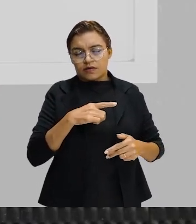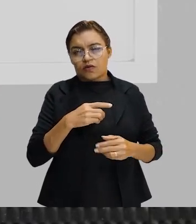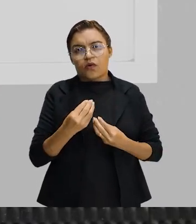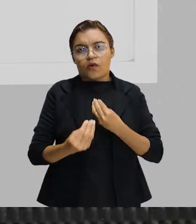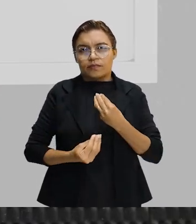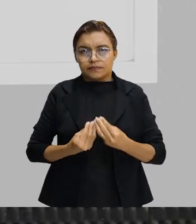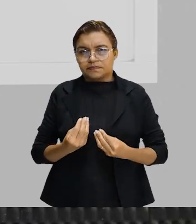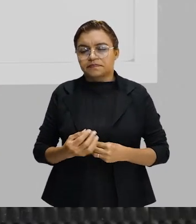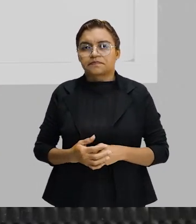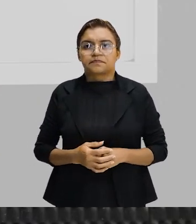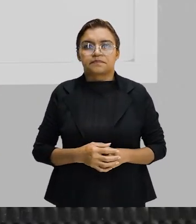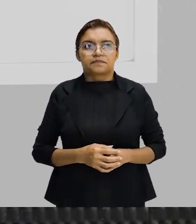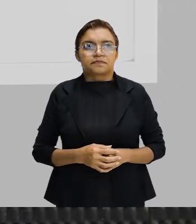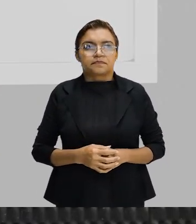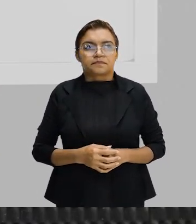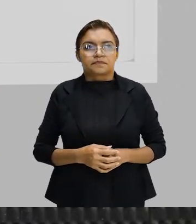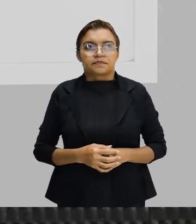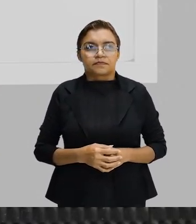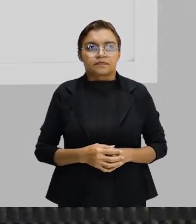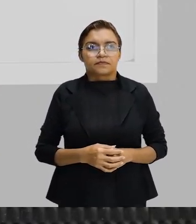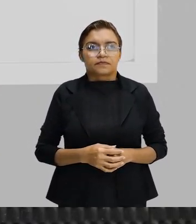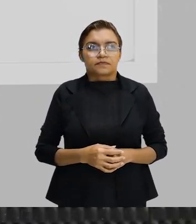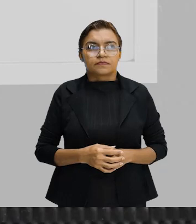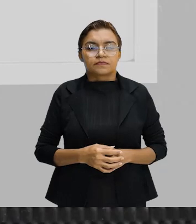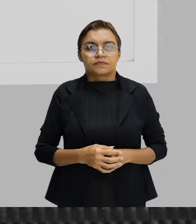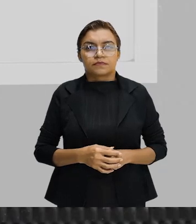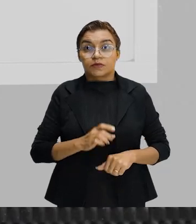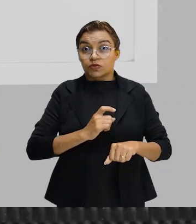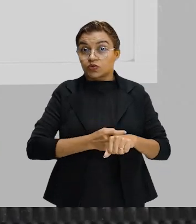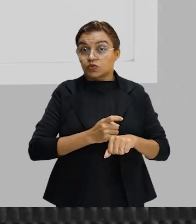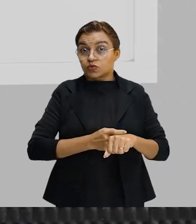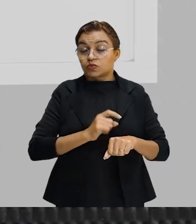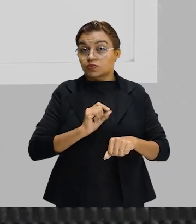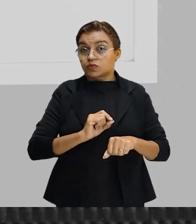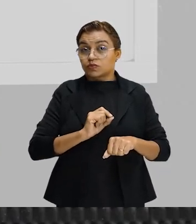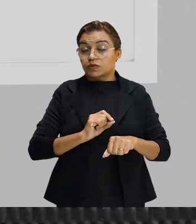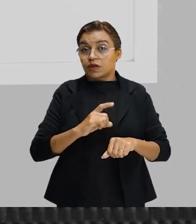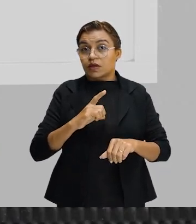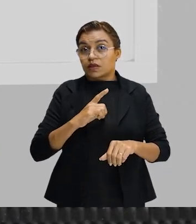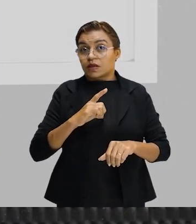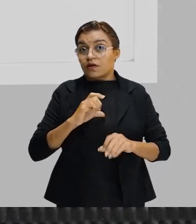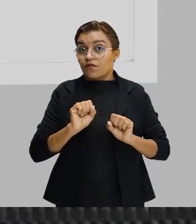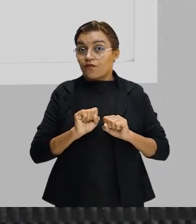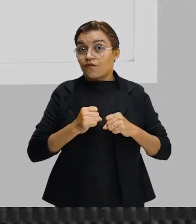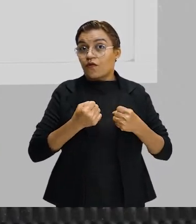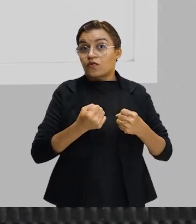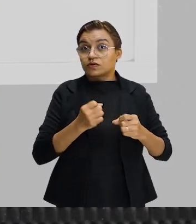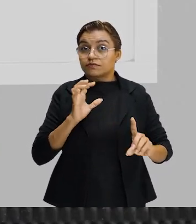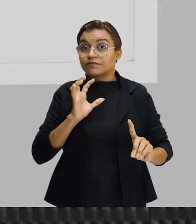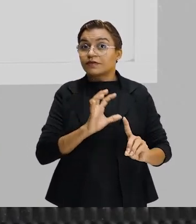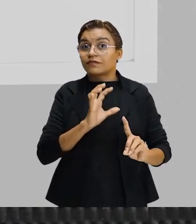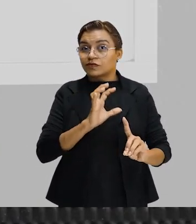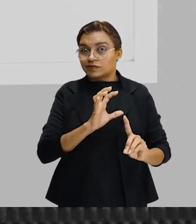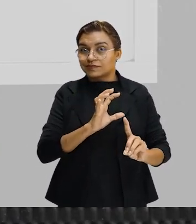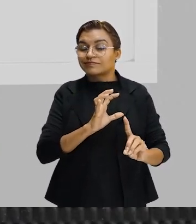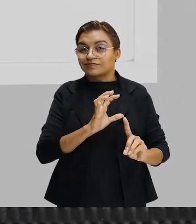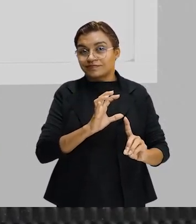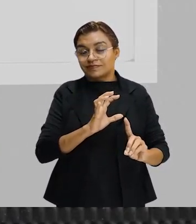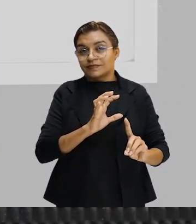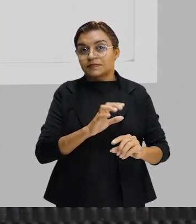equilíbrio, né, no caso dos sólidos, a configuração de forças que agem sobre ele. Tá